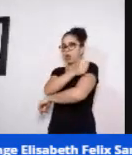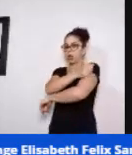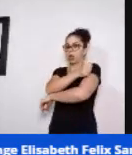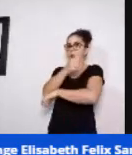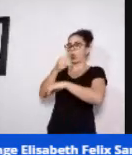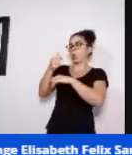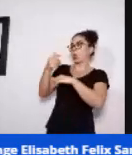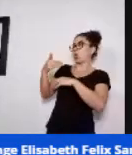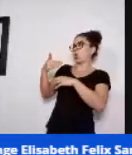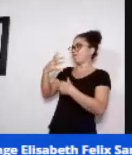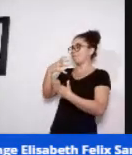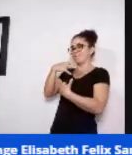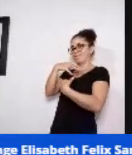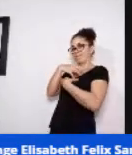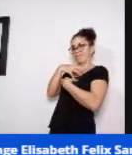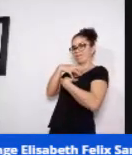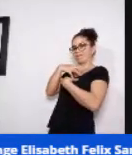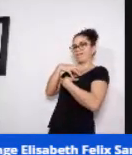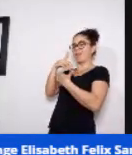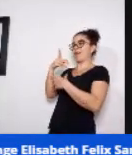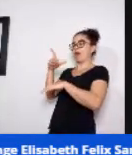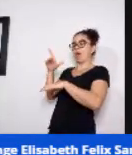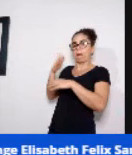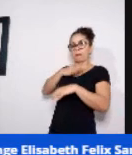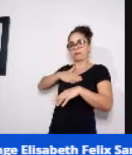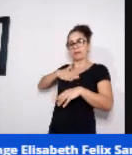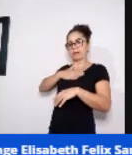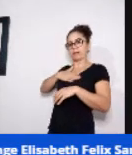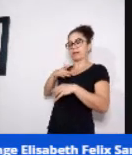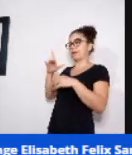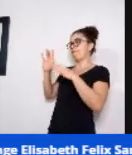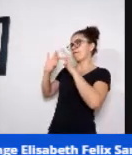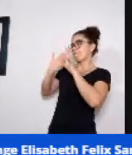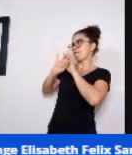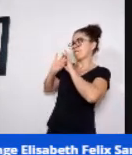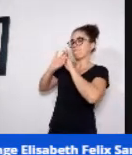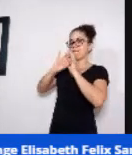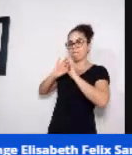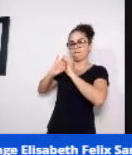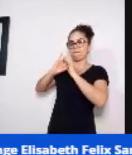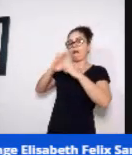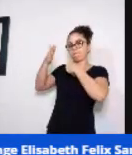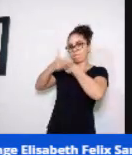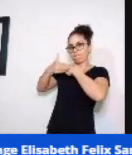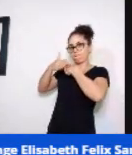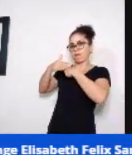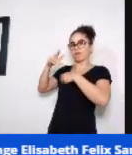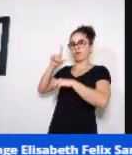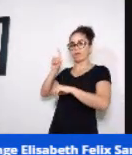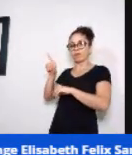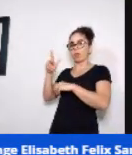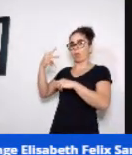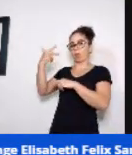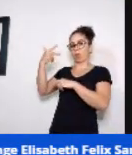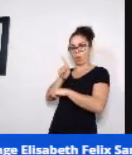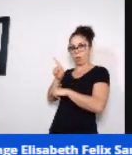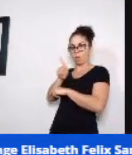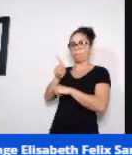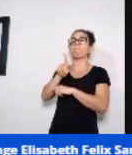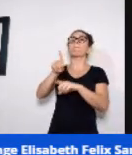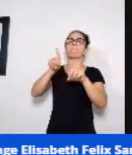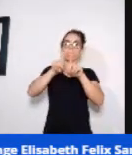ele e, principalmente, dá também nos grupos de WhatsApp a possibilidade do